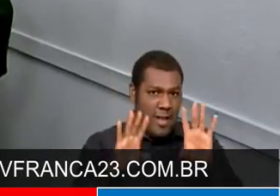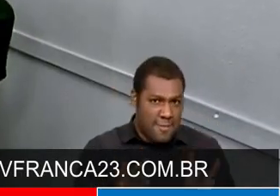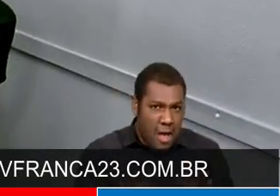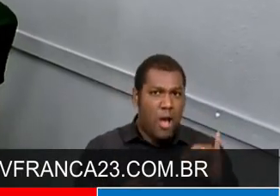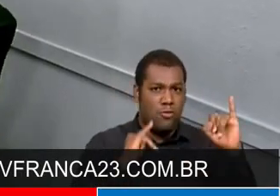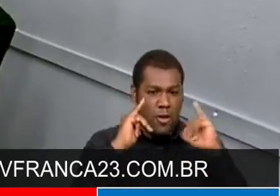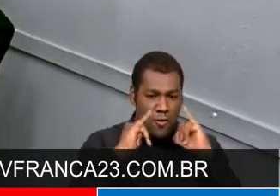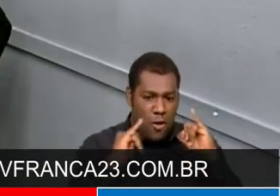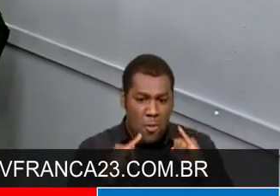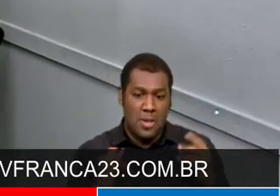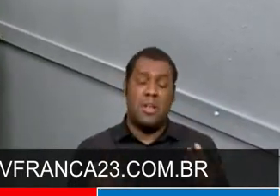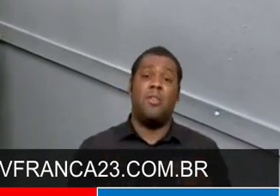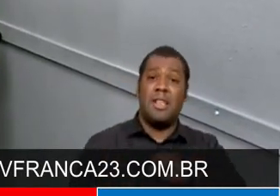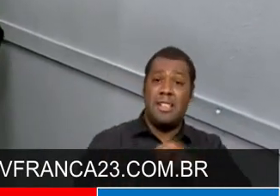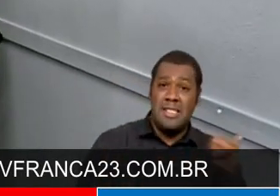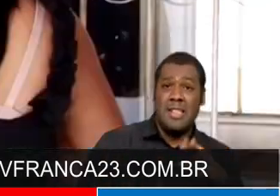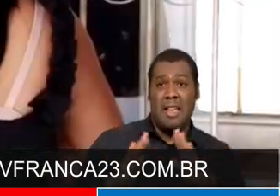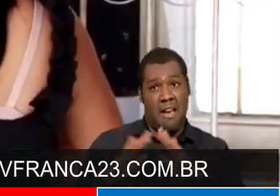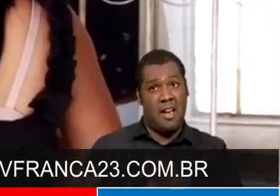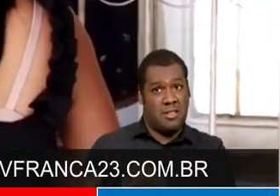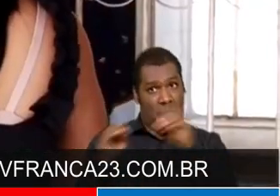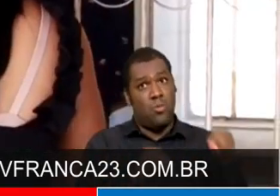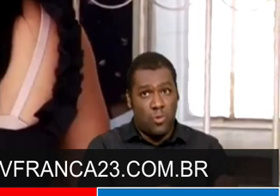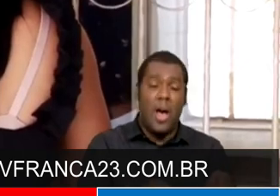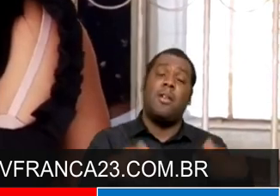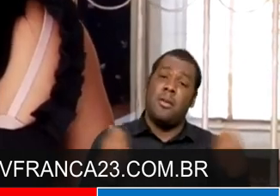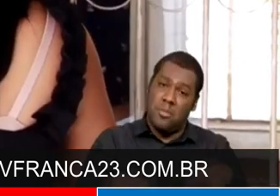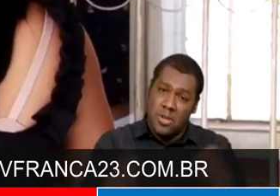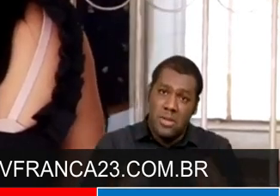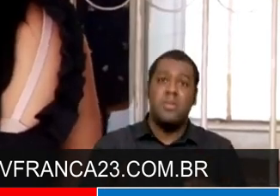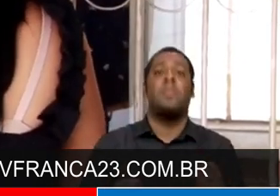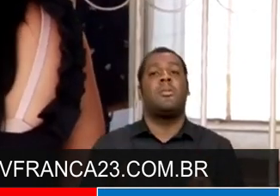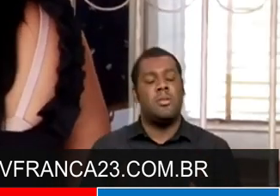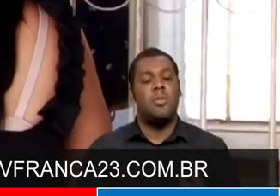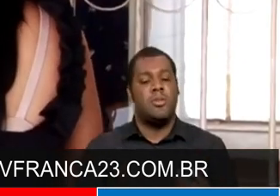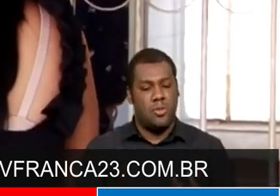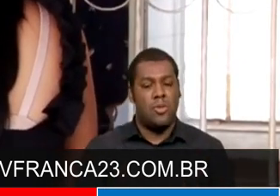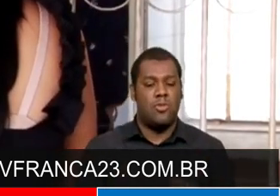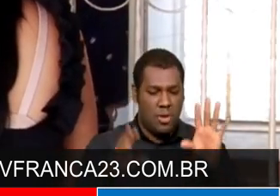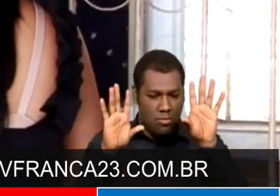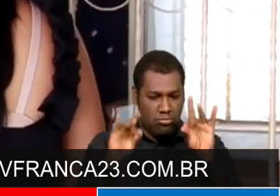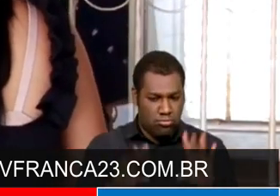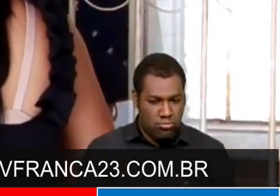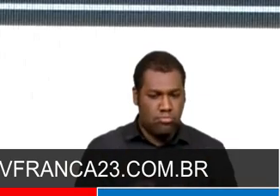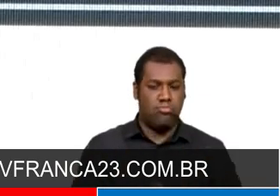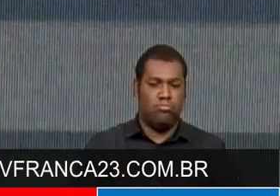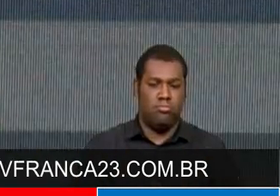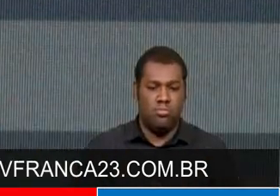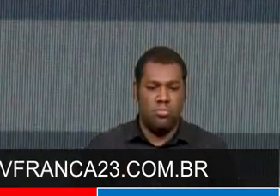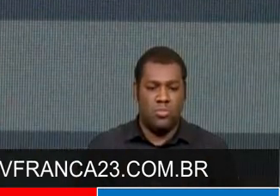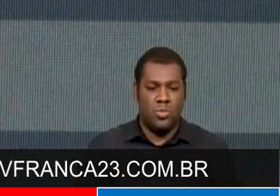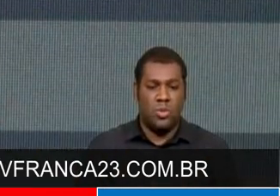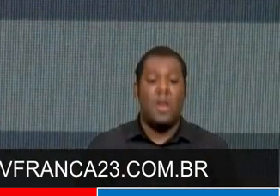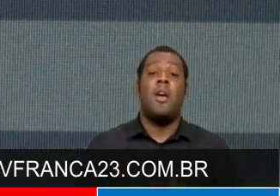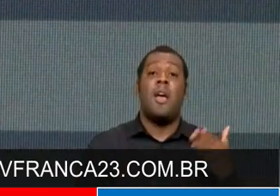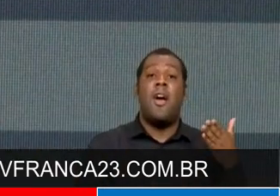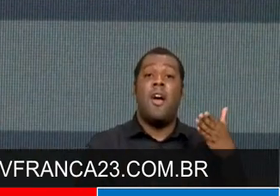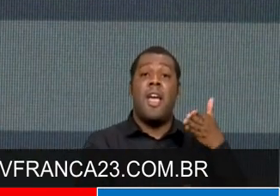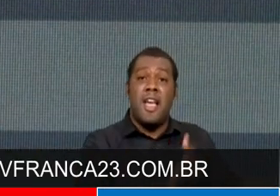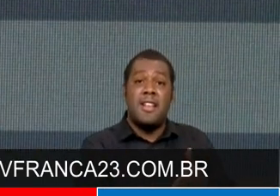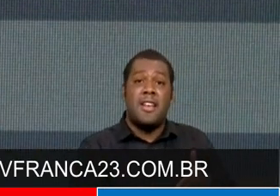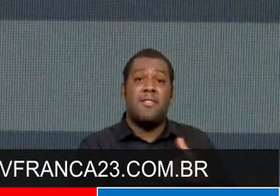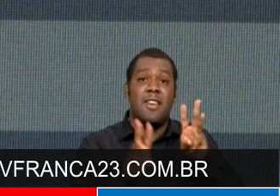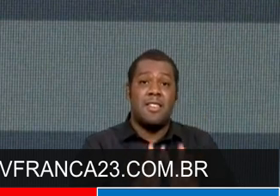inclusive mudança de local de votação. Para saber se o seu título de eleitor foi cancelado, é só entrar no site